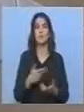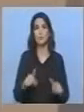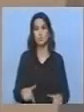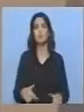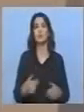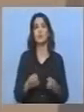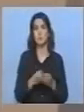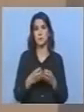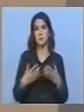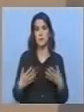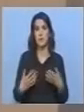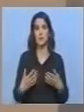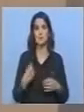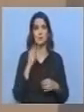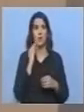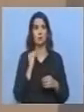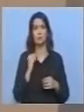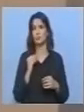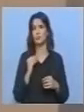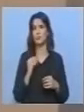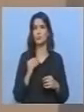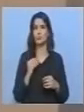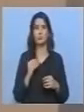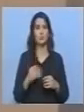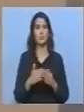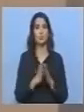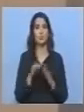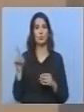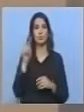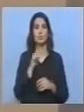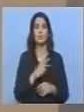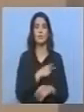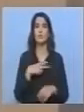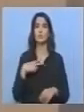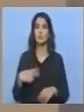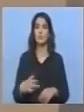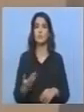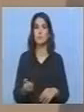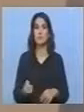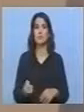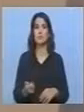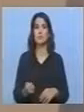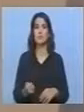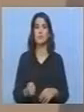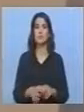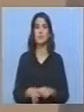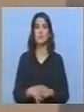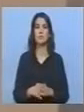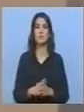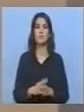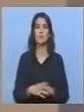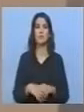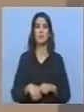Há um crescimento muito grande, eu julgo, em todas as universidades portuguesas, no que respeita ao número de